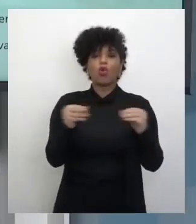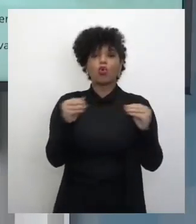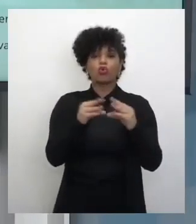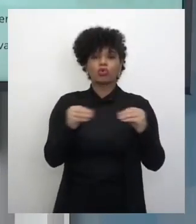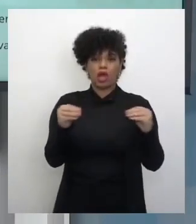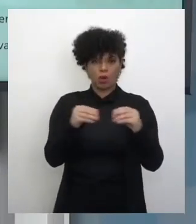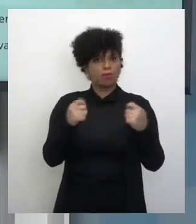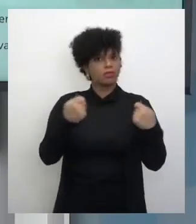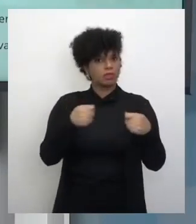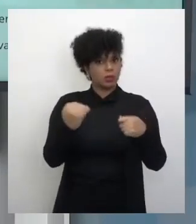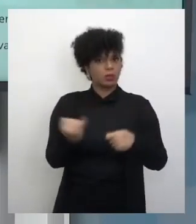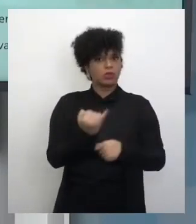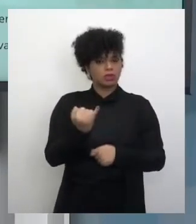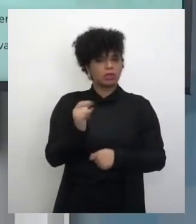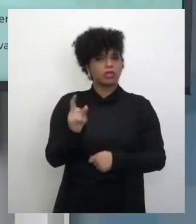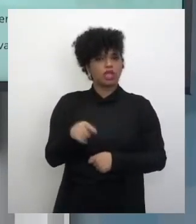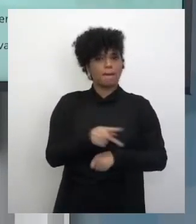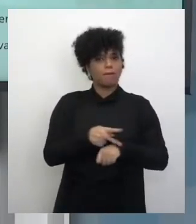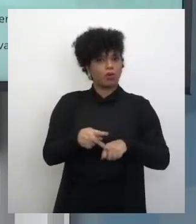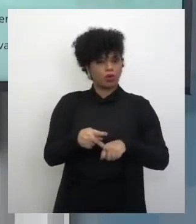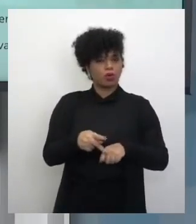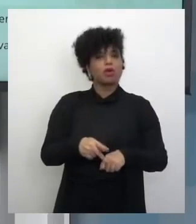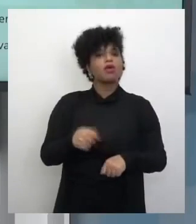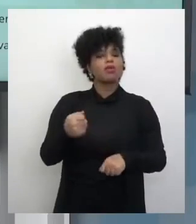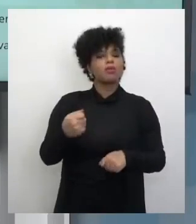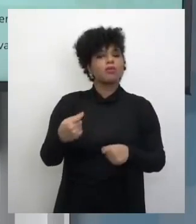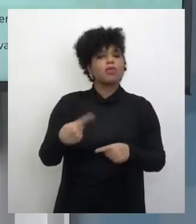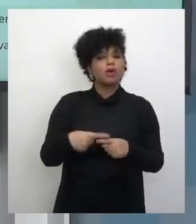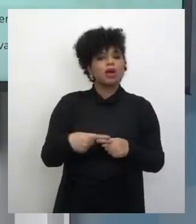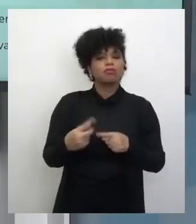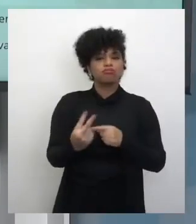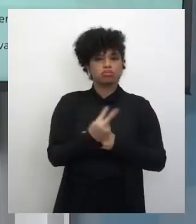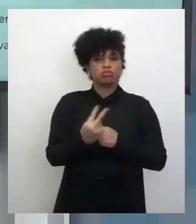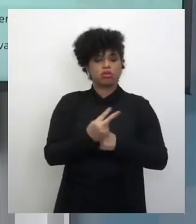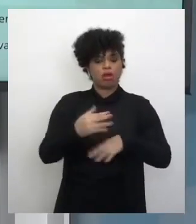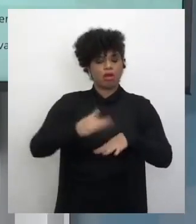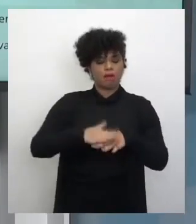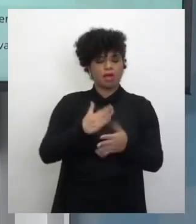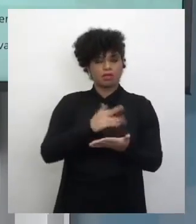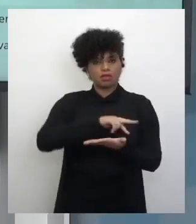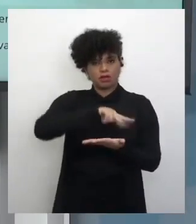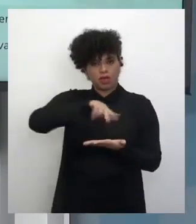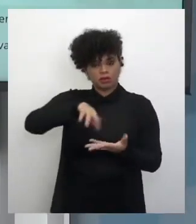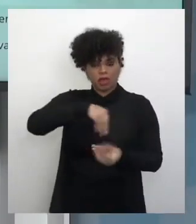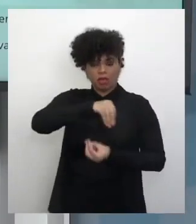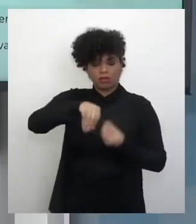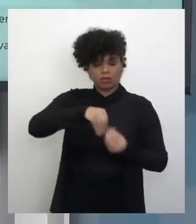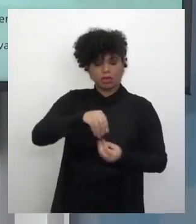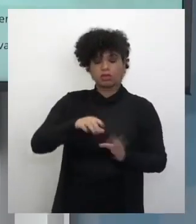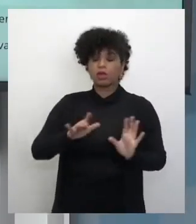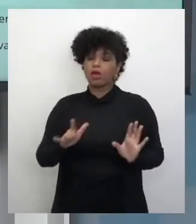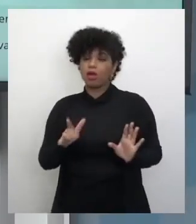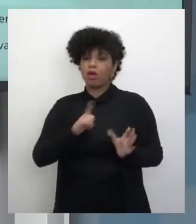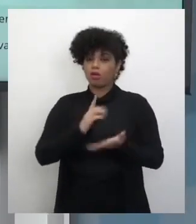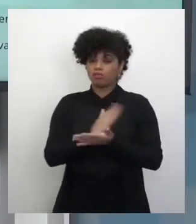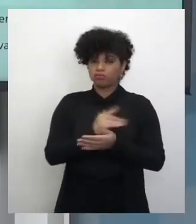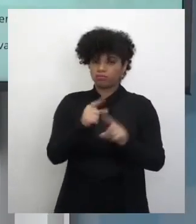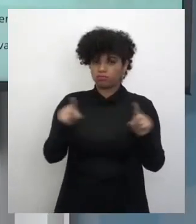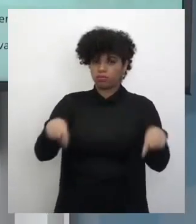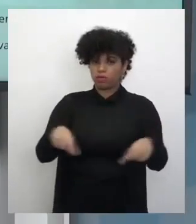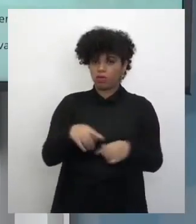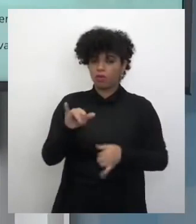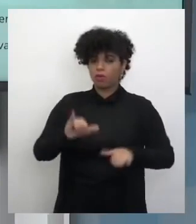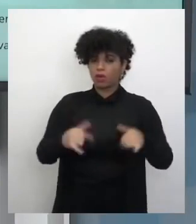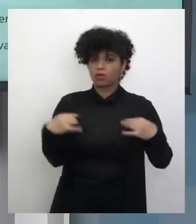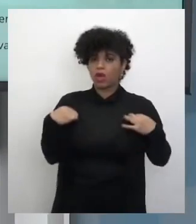100% algodão, porque ele é mais resistente a essas substâncias. Então, dependendo do tipo de laboratório, tem uma diferença de